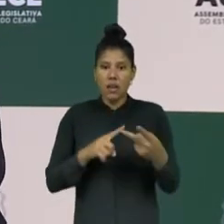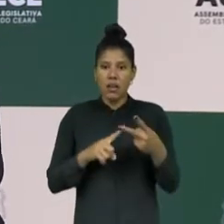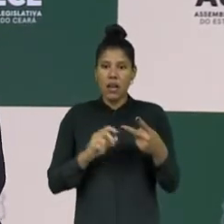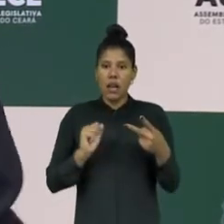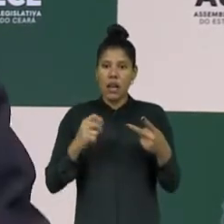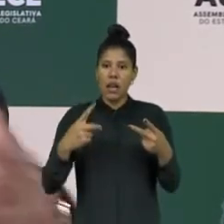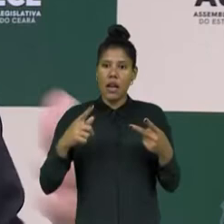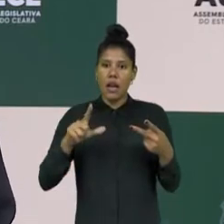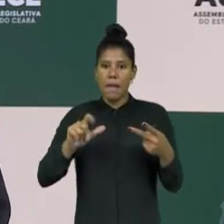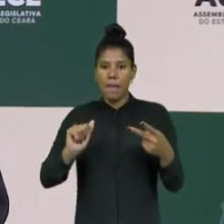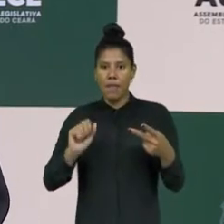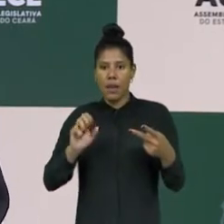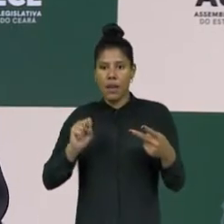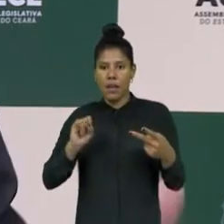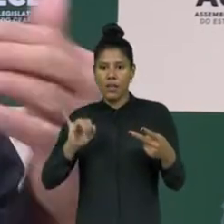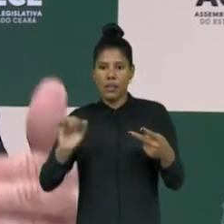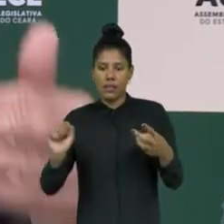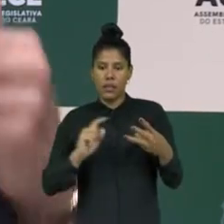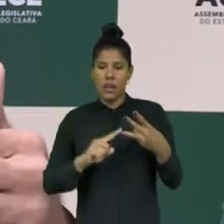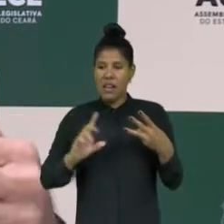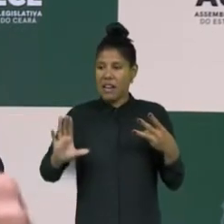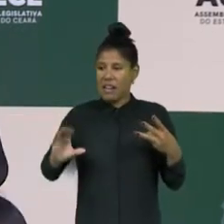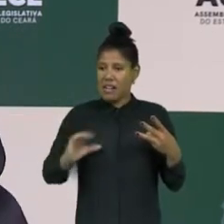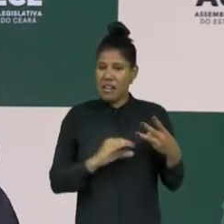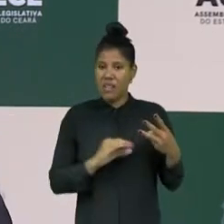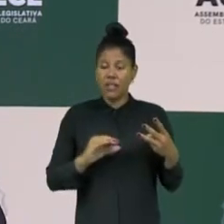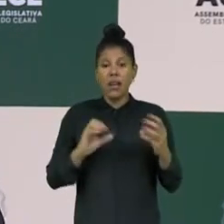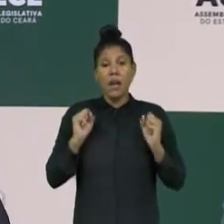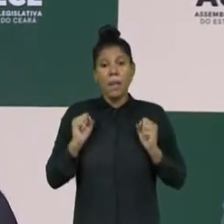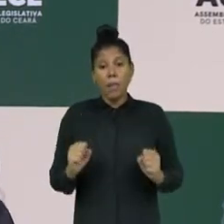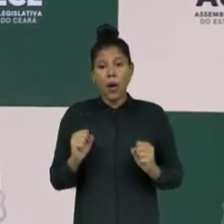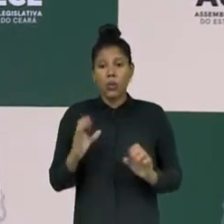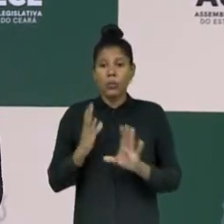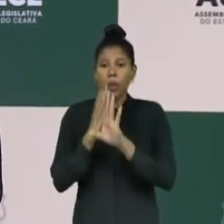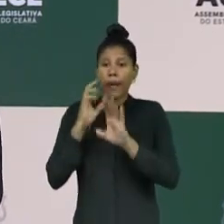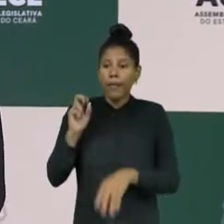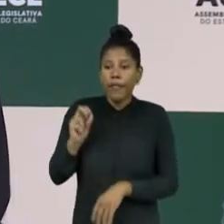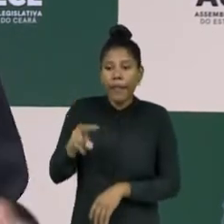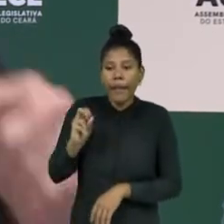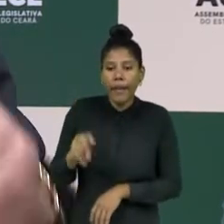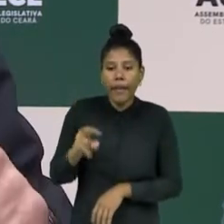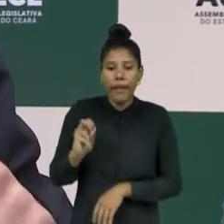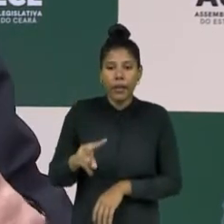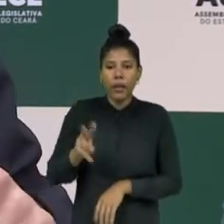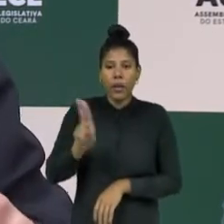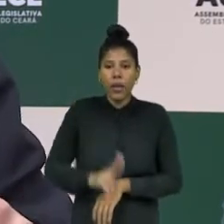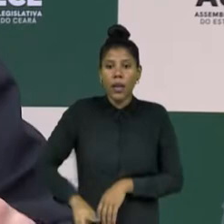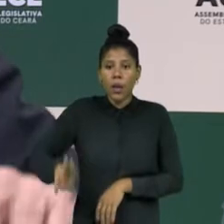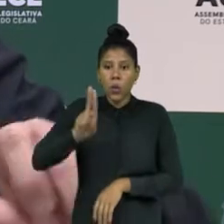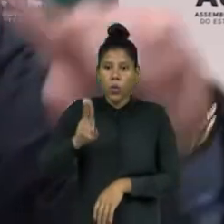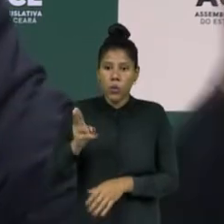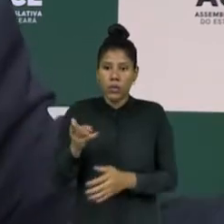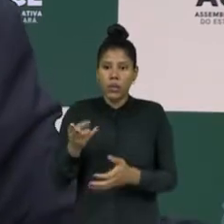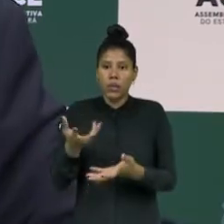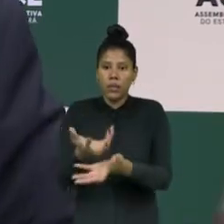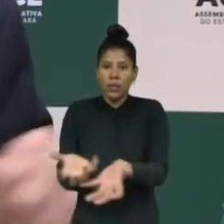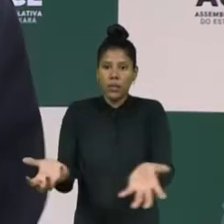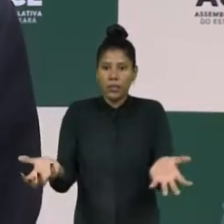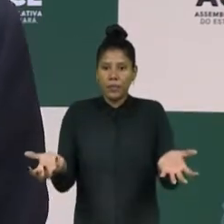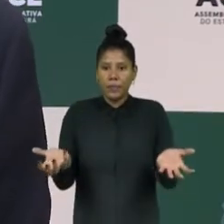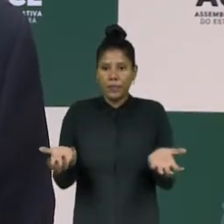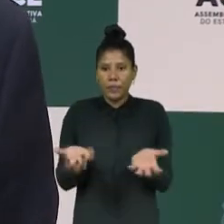né? Vem os cânceres, tudo decorrente de um agrotóxico que não é mais permitido usar